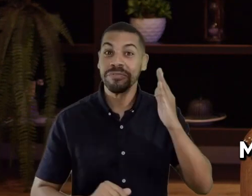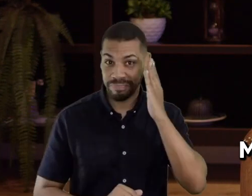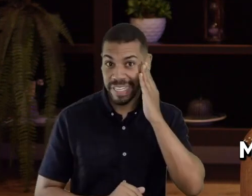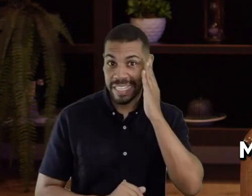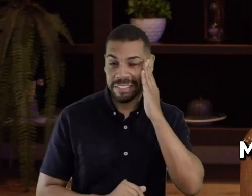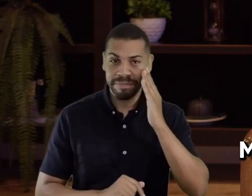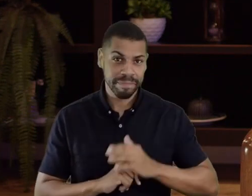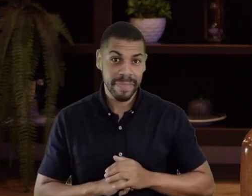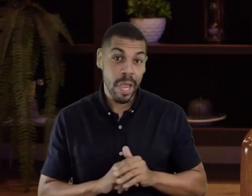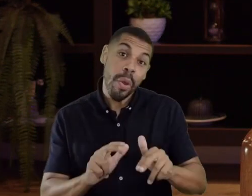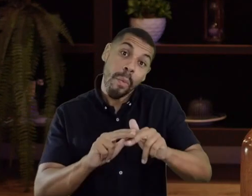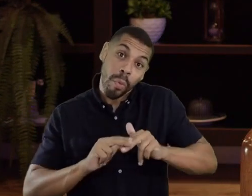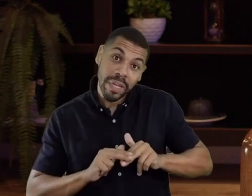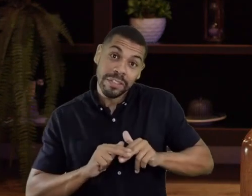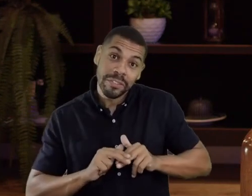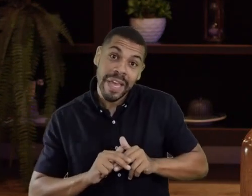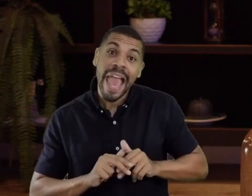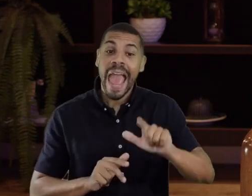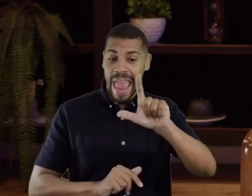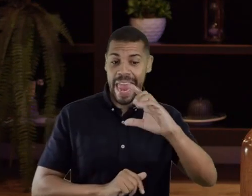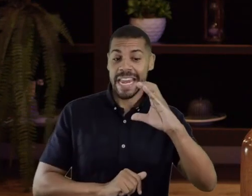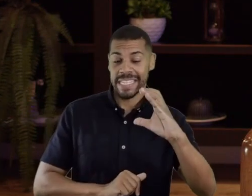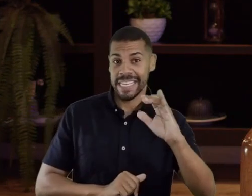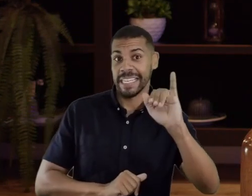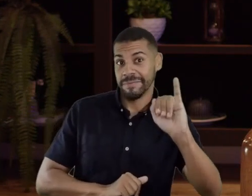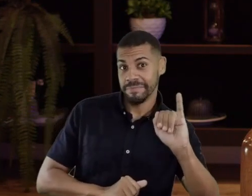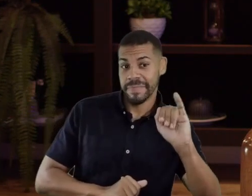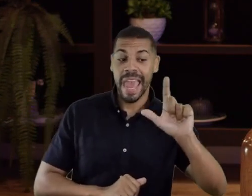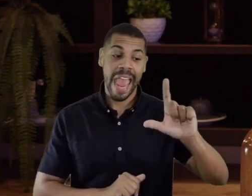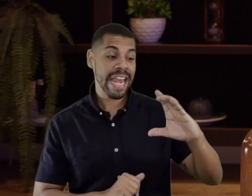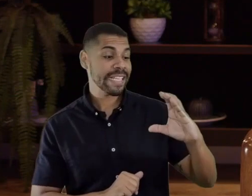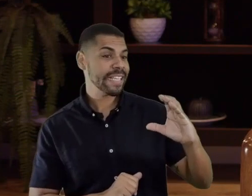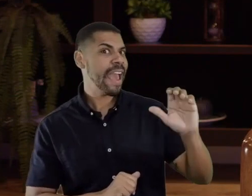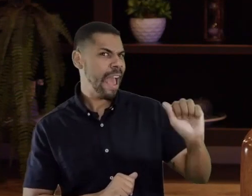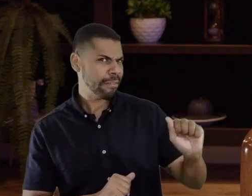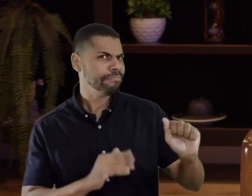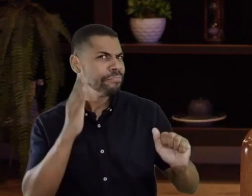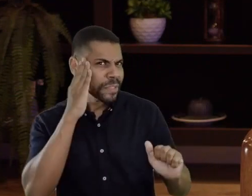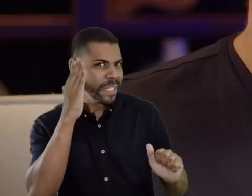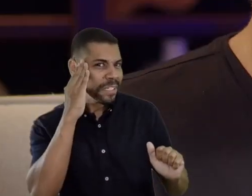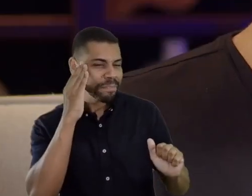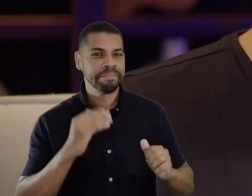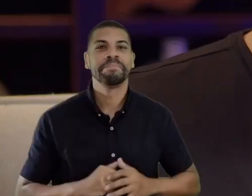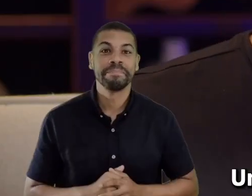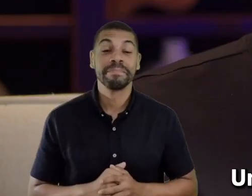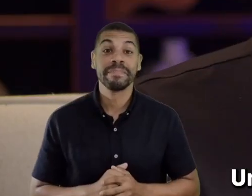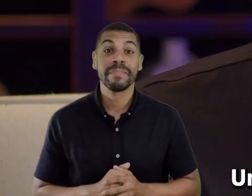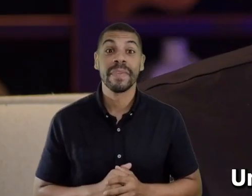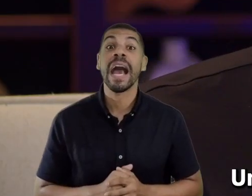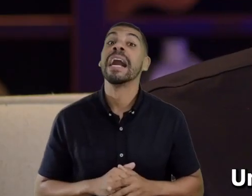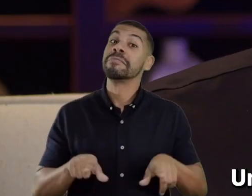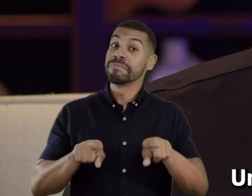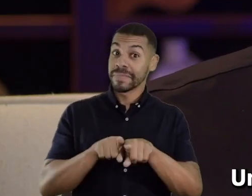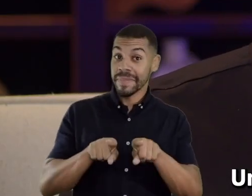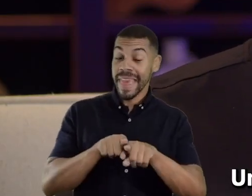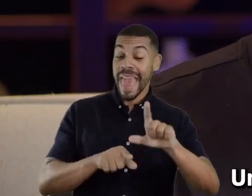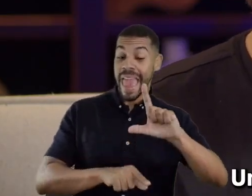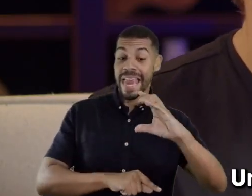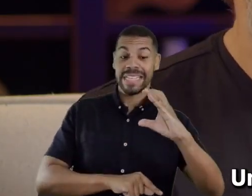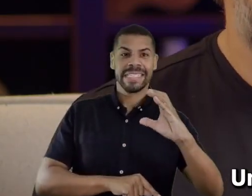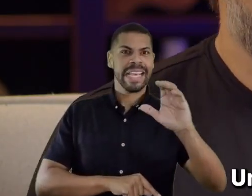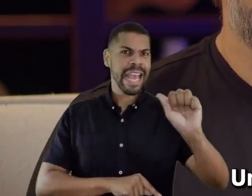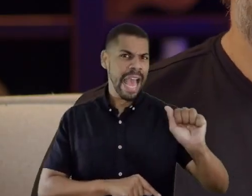título acontece e por essa nomenclatura a gente consegue saber exatamente o que que o banco está fazendo com esses lá e uma outra coisa